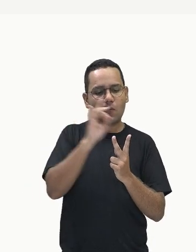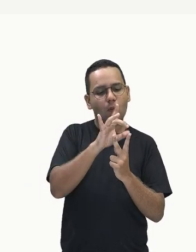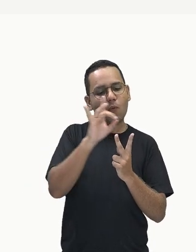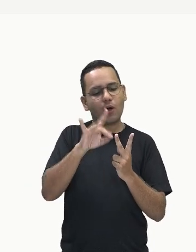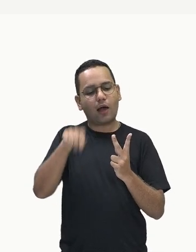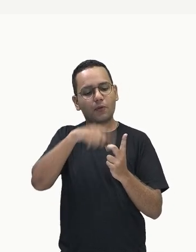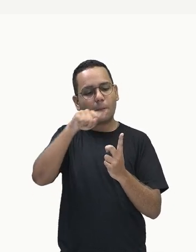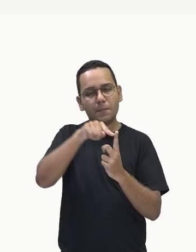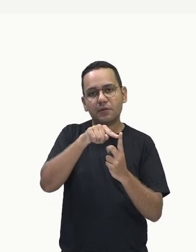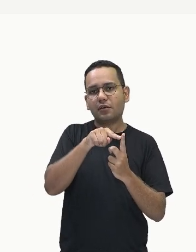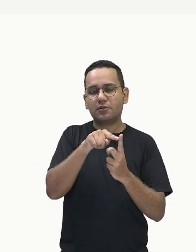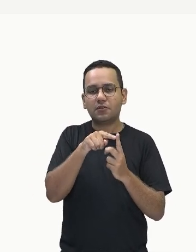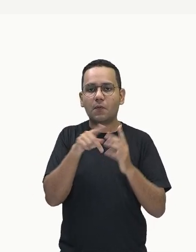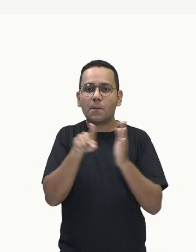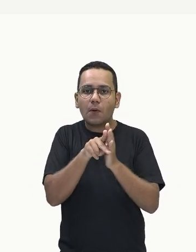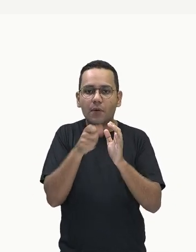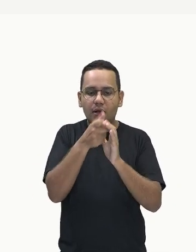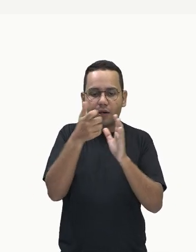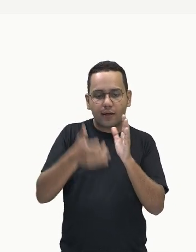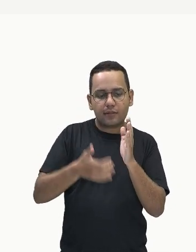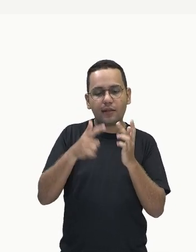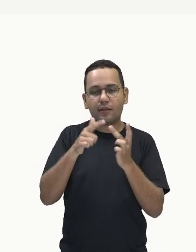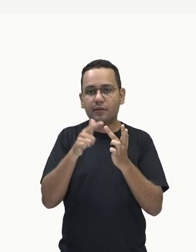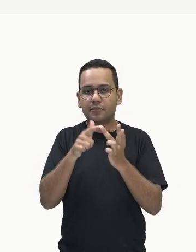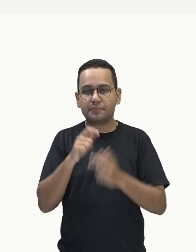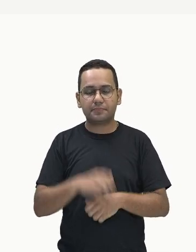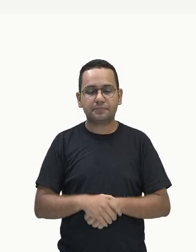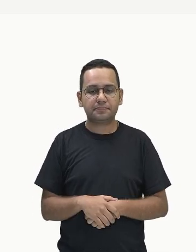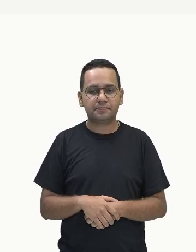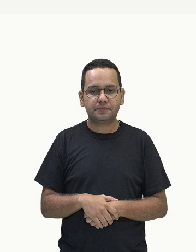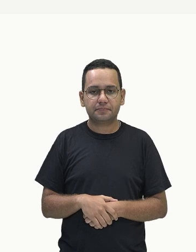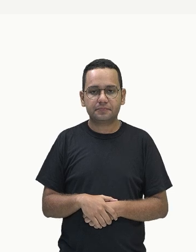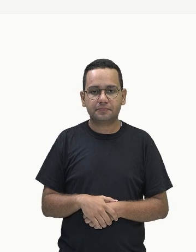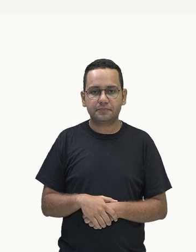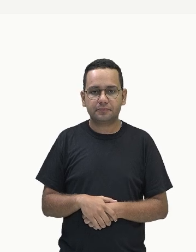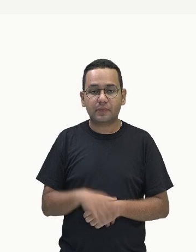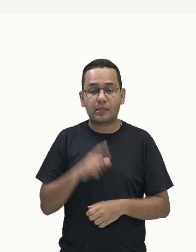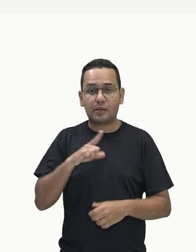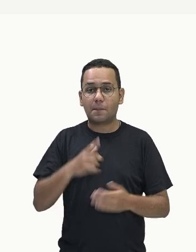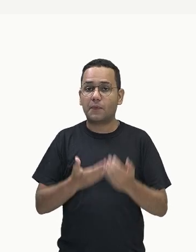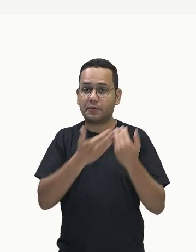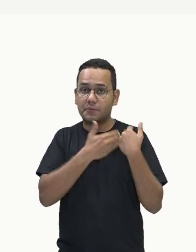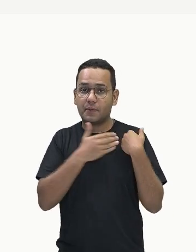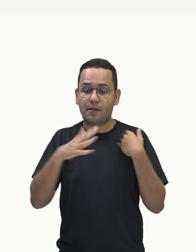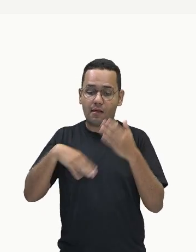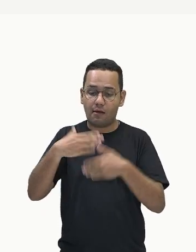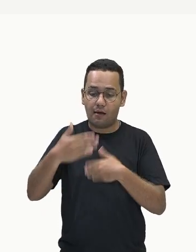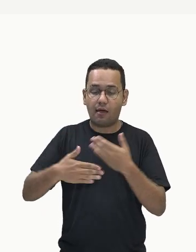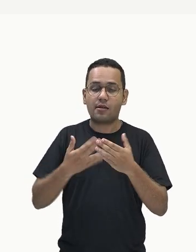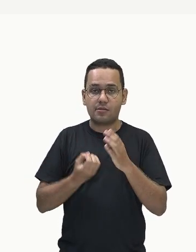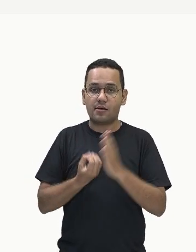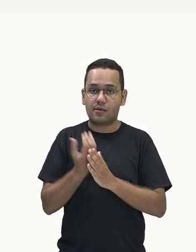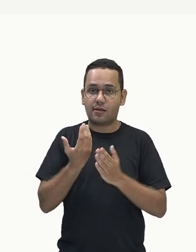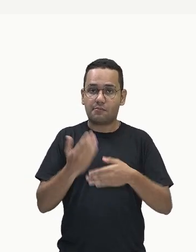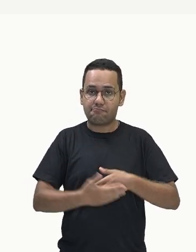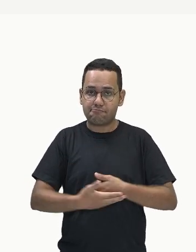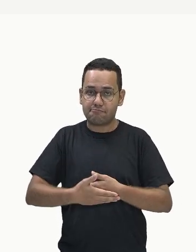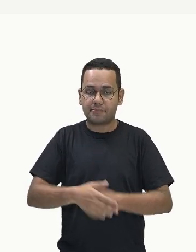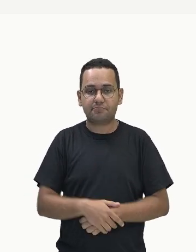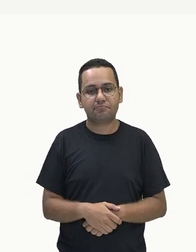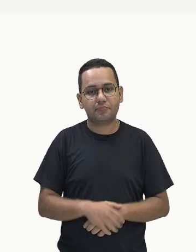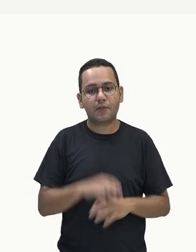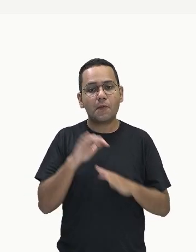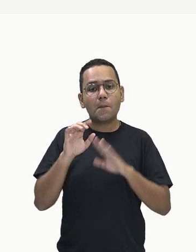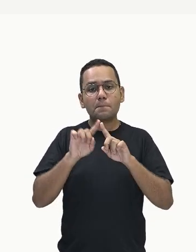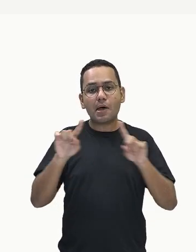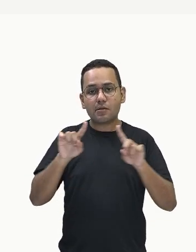deles atua, o que cada um deles exerce como papel nesse processo reprodutivo. Os ovários também